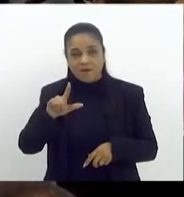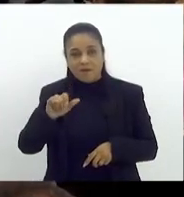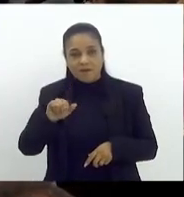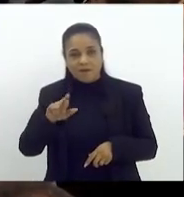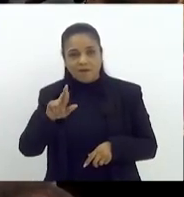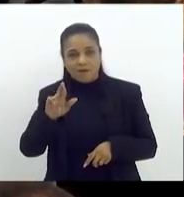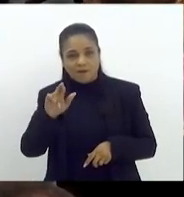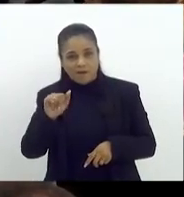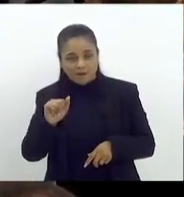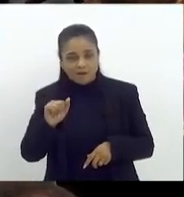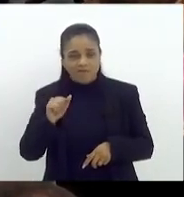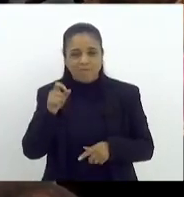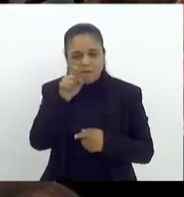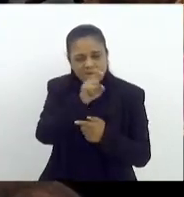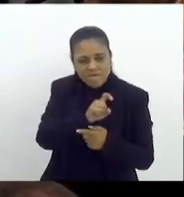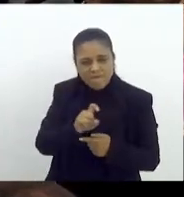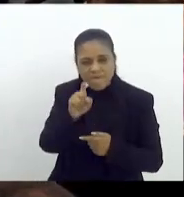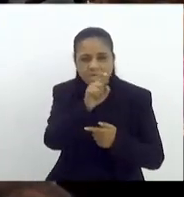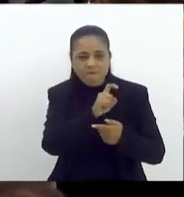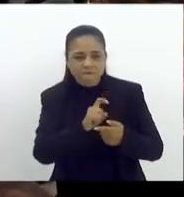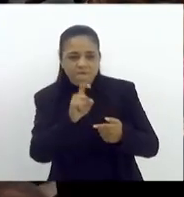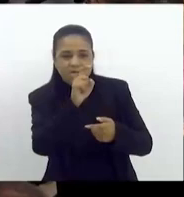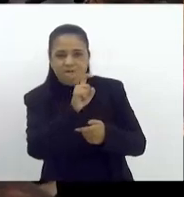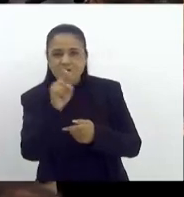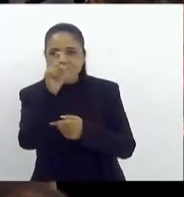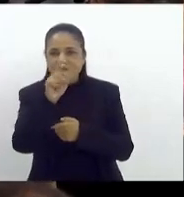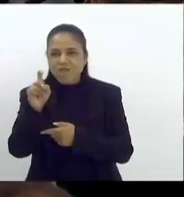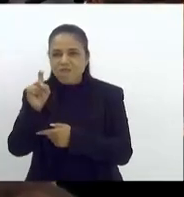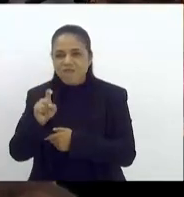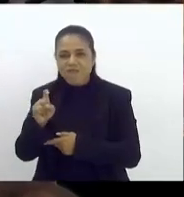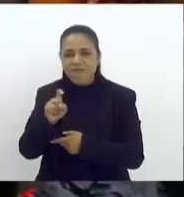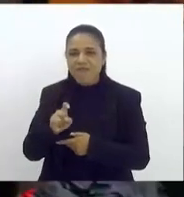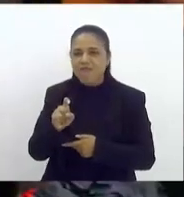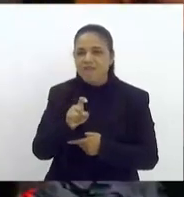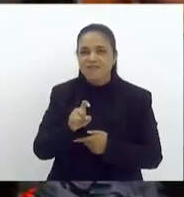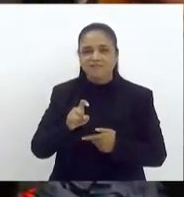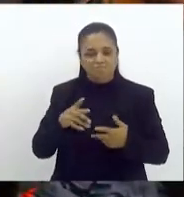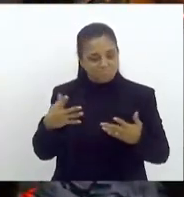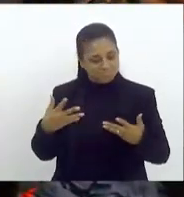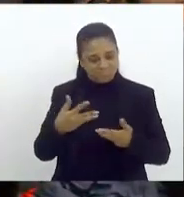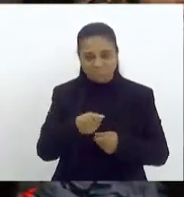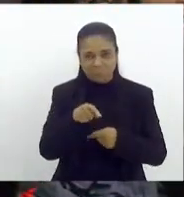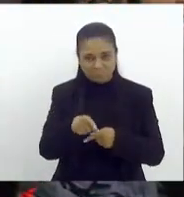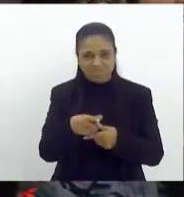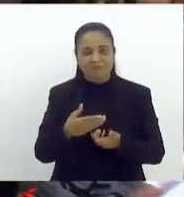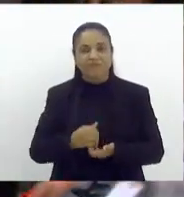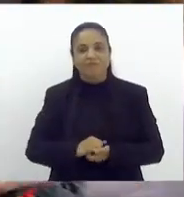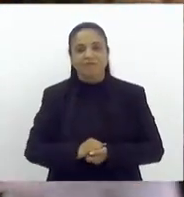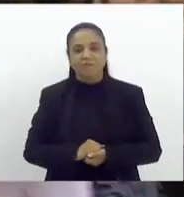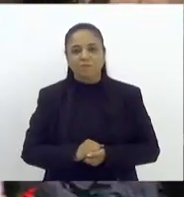bomba grafiteira uh da nossa cena